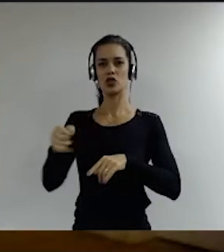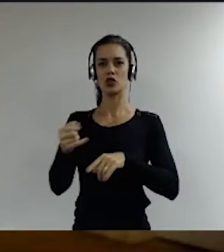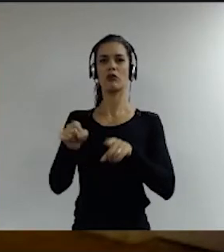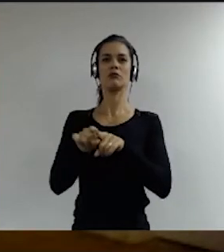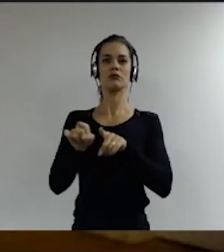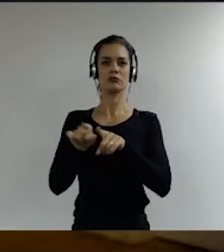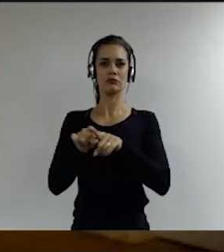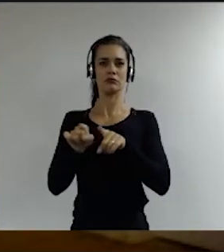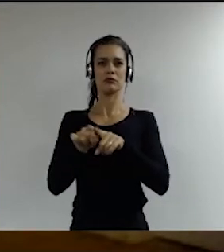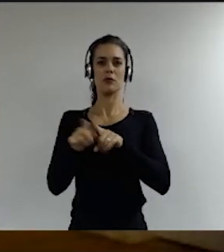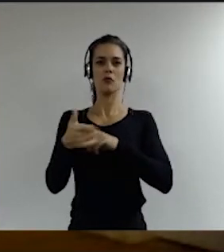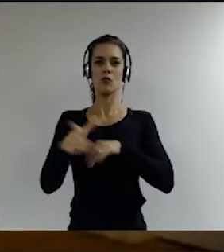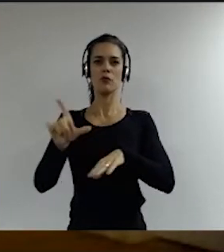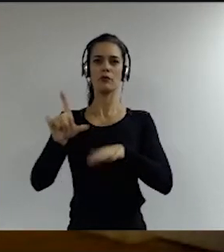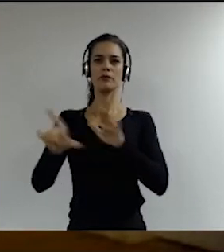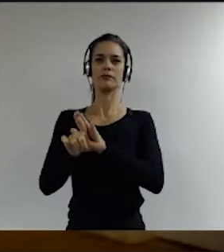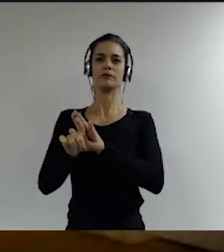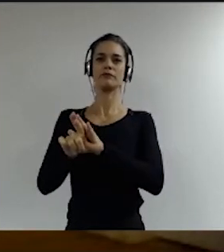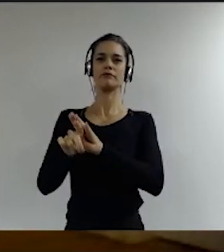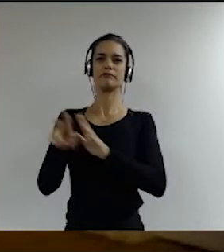infraconstitucional.